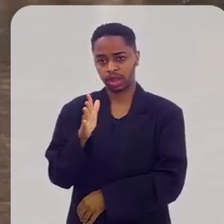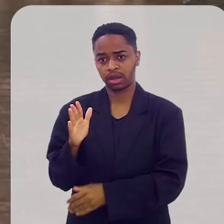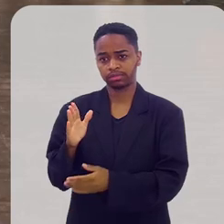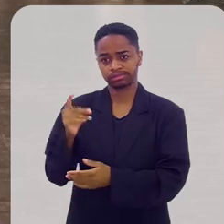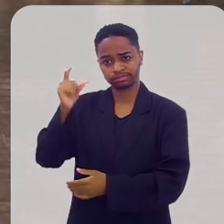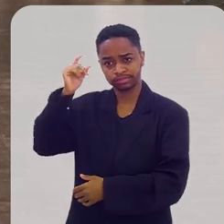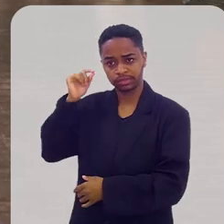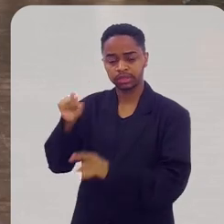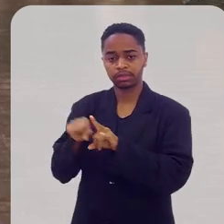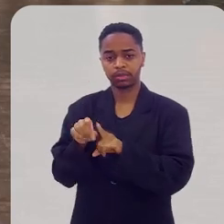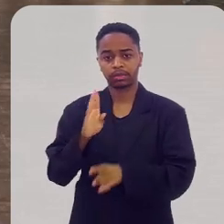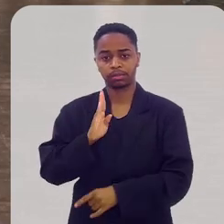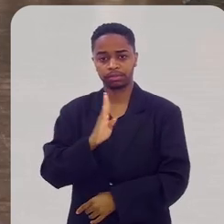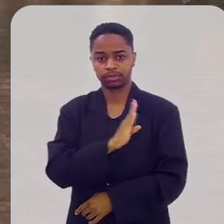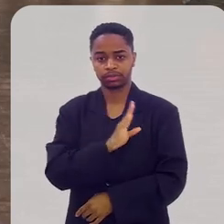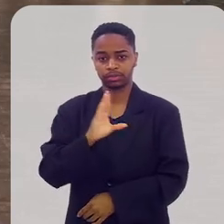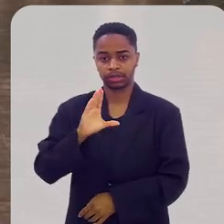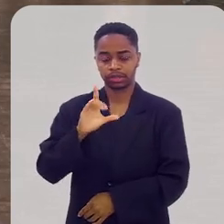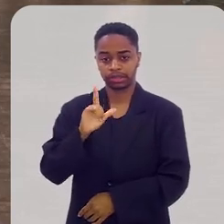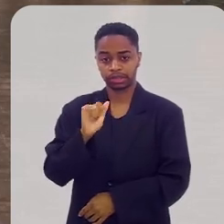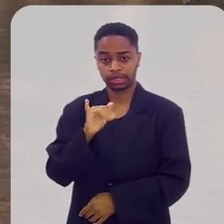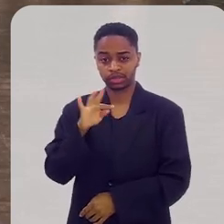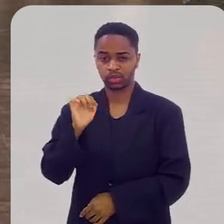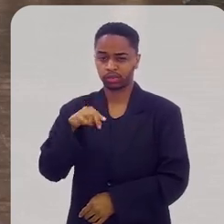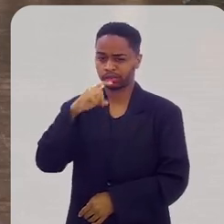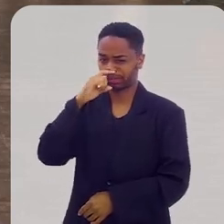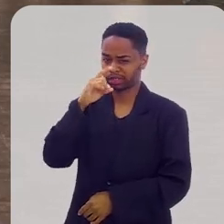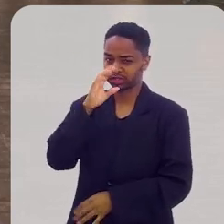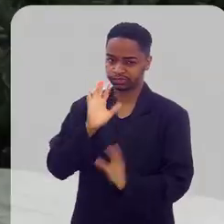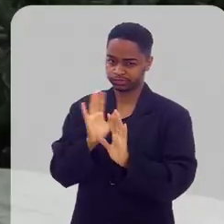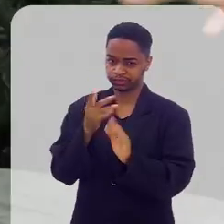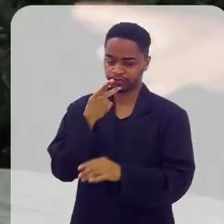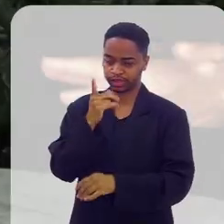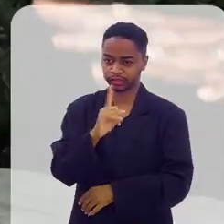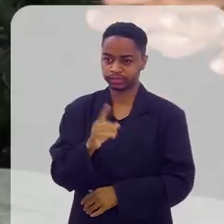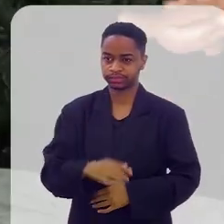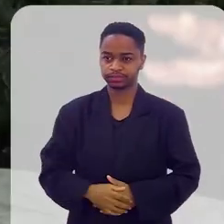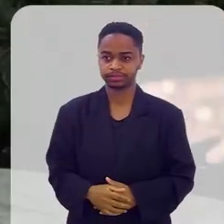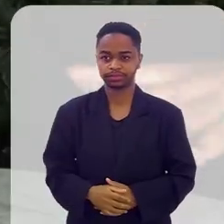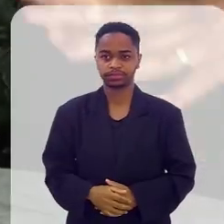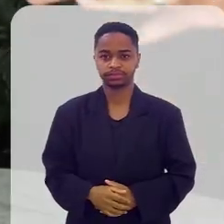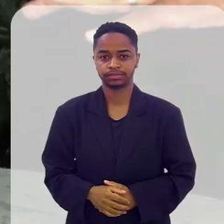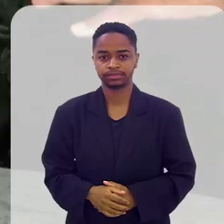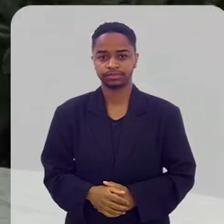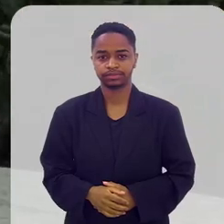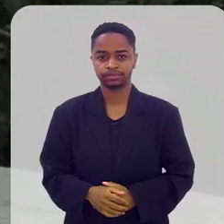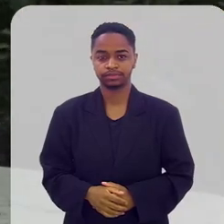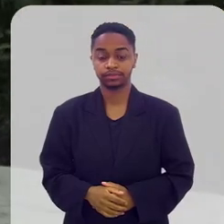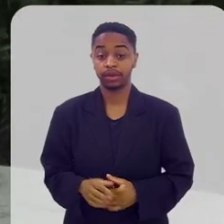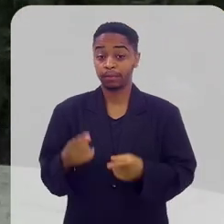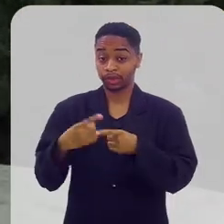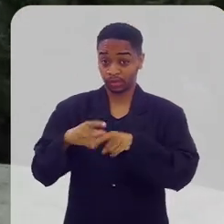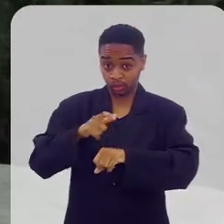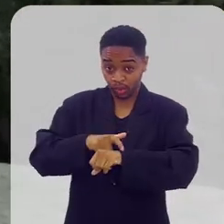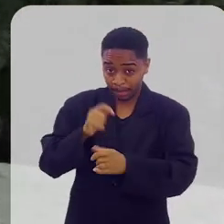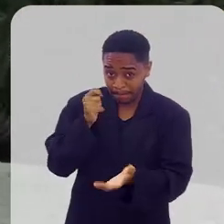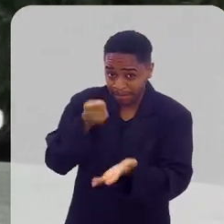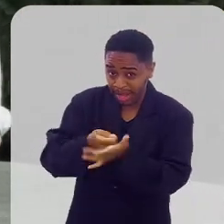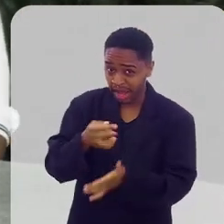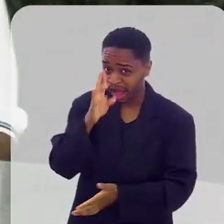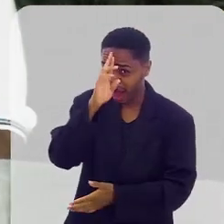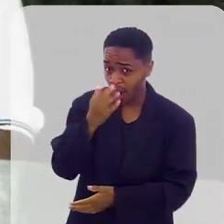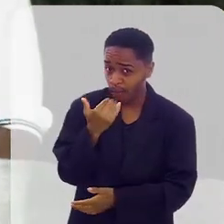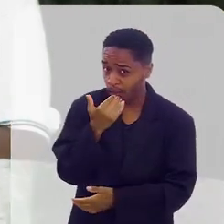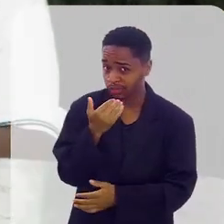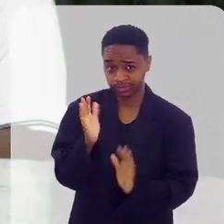né? Mas nem falar do Bispo Cleito, que o Bispo Cleito é metido. Se ficar falando... Na hora de pagar o almoço, Dan, não paga o